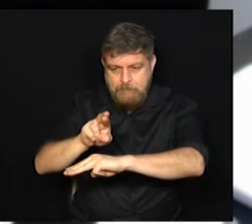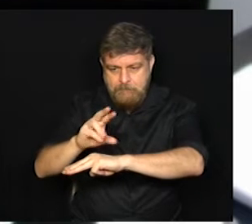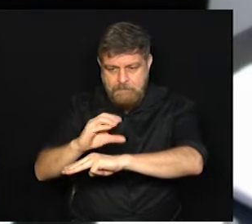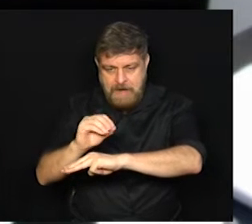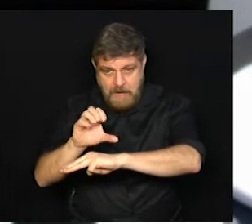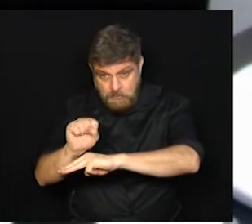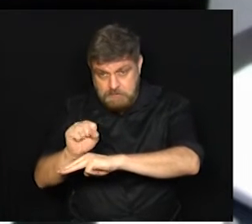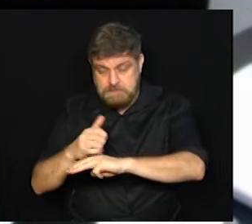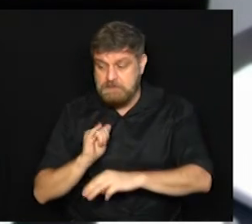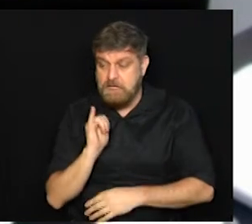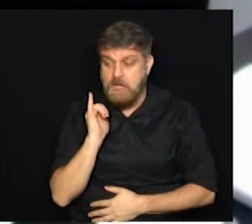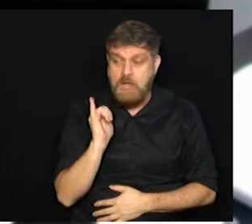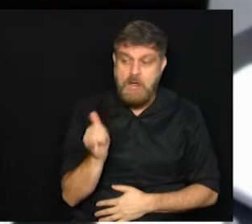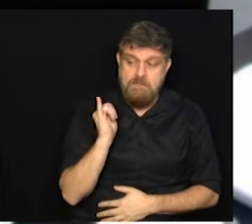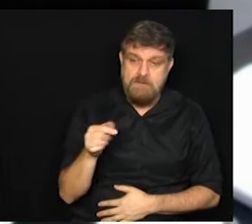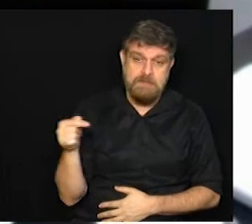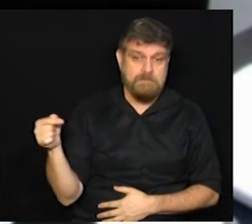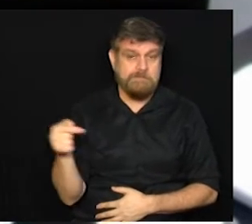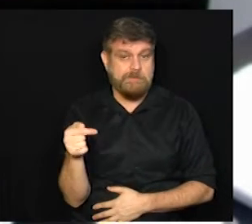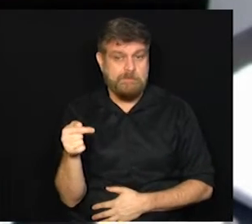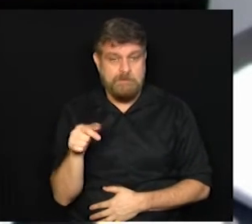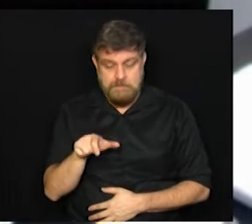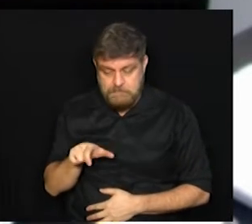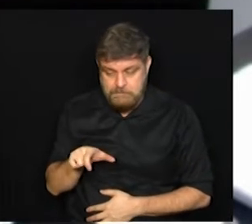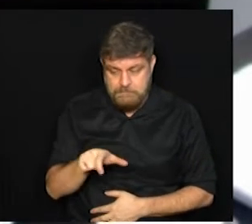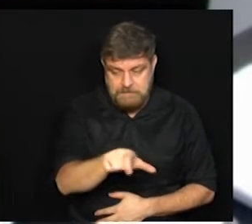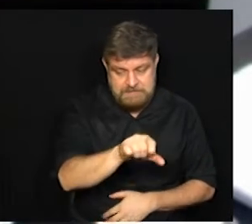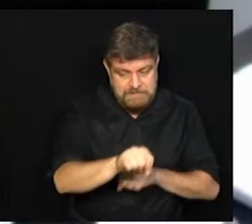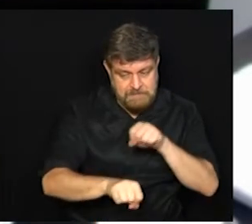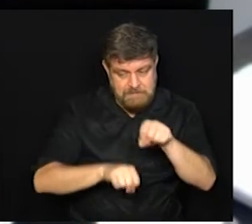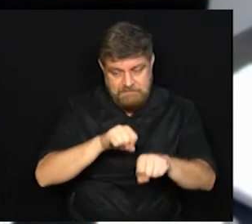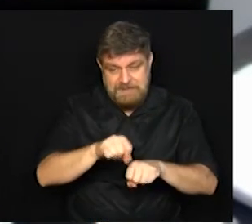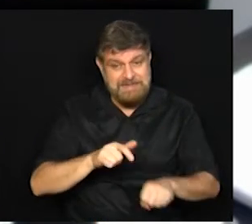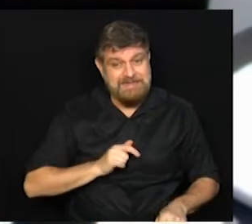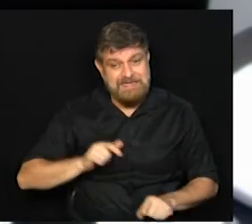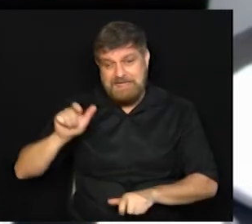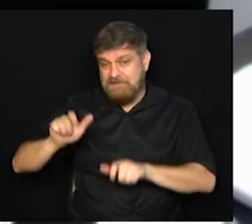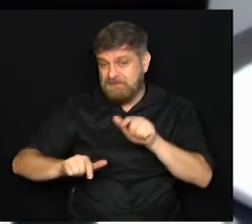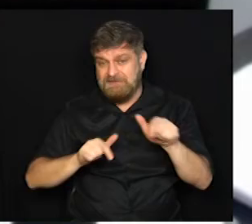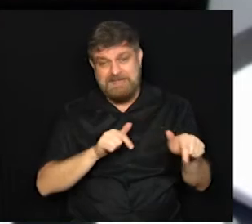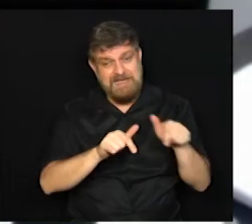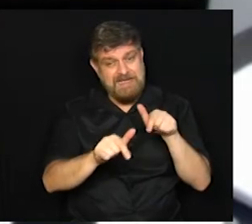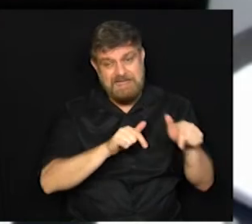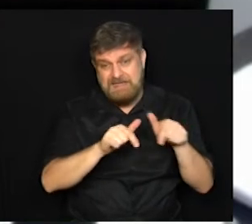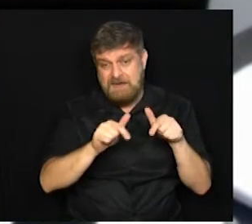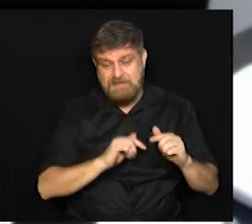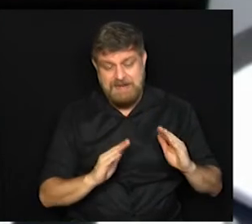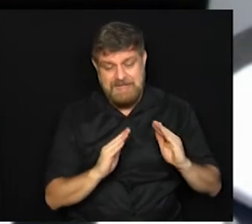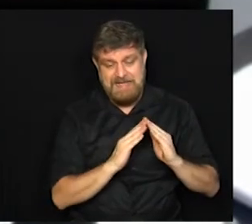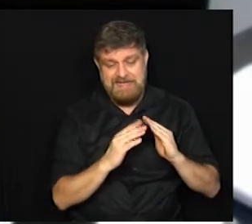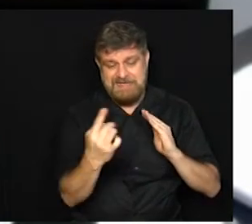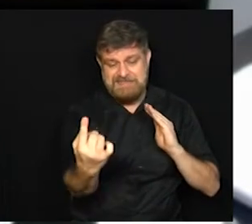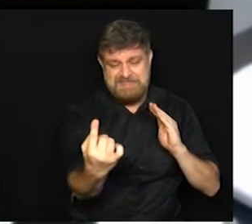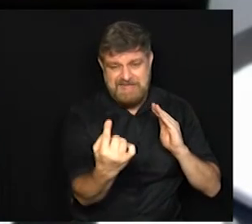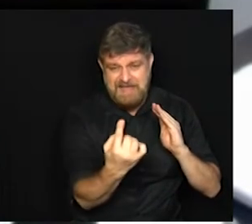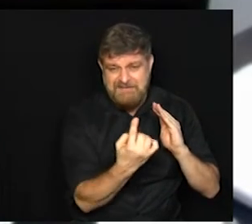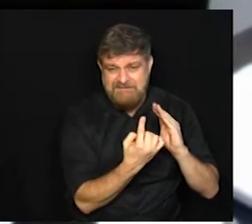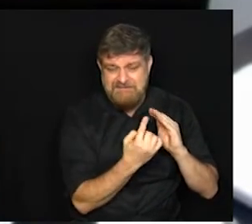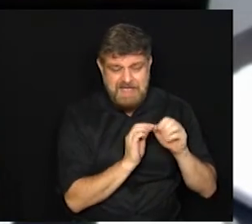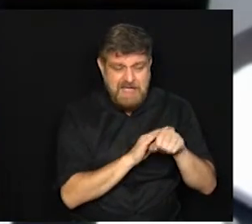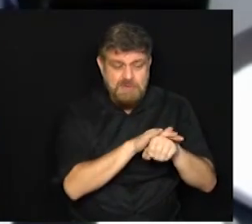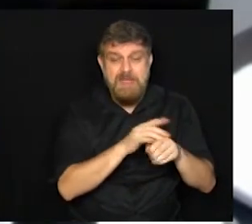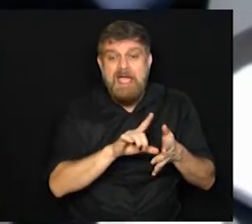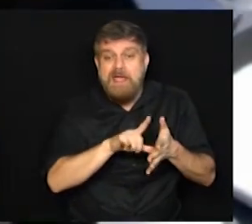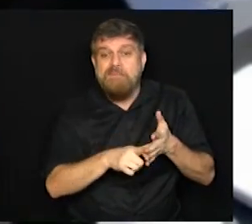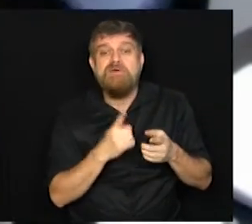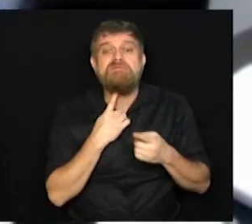pessoas, gente, isso aqui tem muita gente que trabalha, chega tarde em casa, né? E às vezes quer andar de